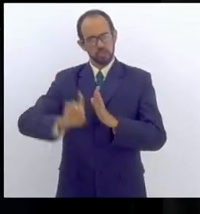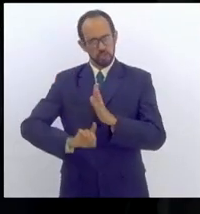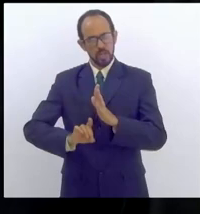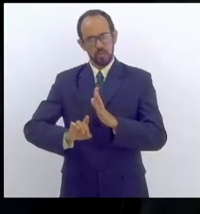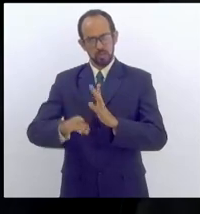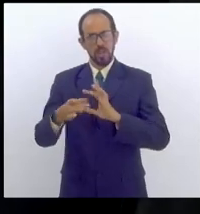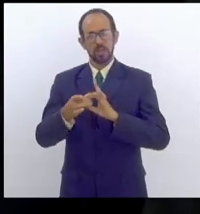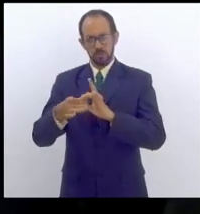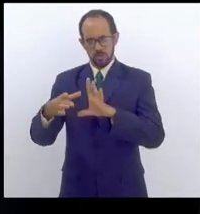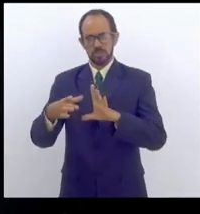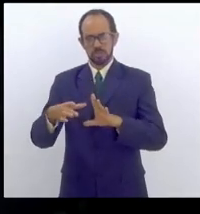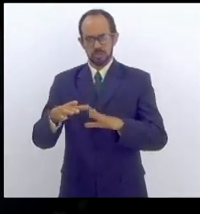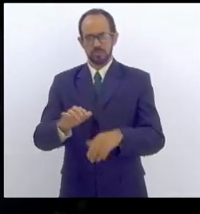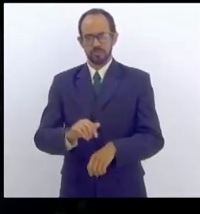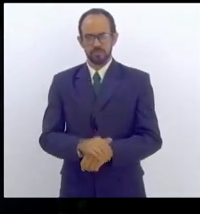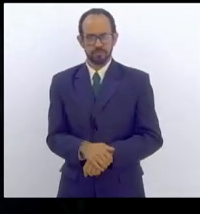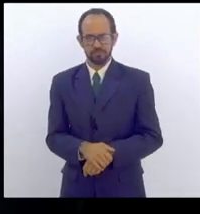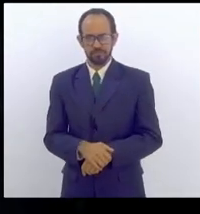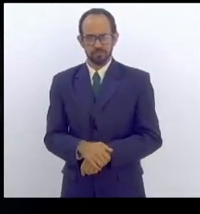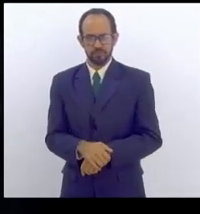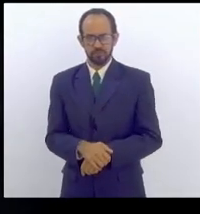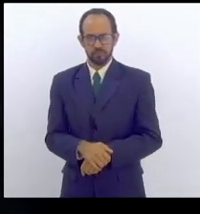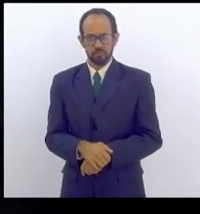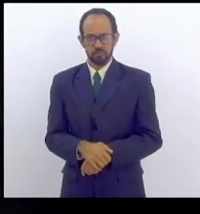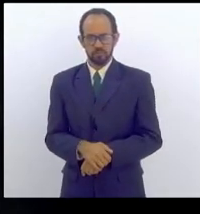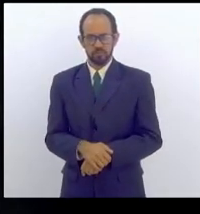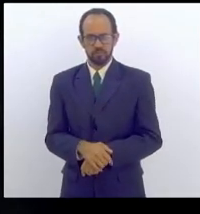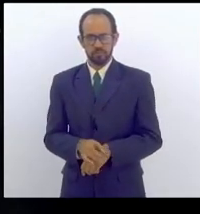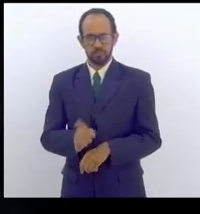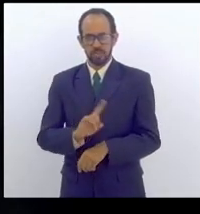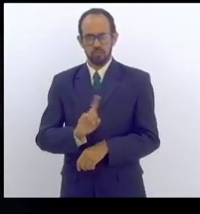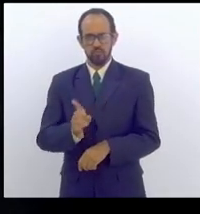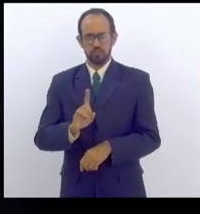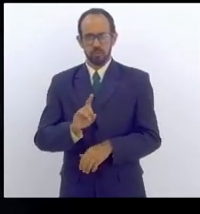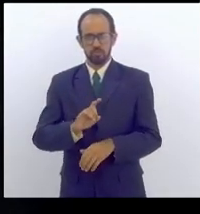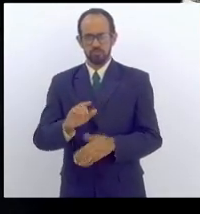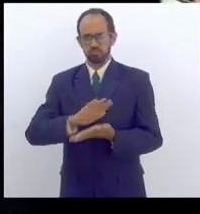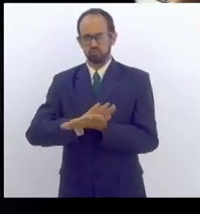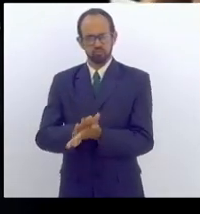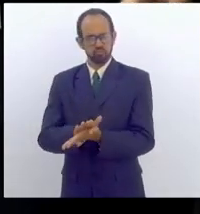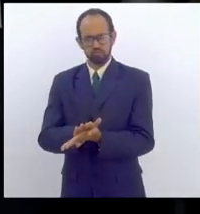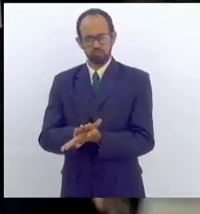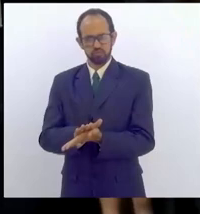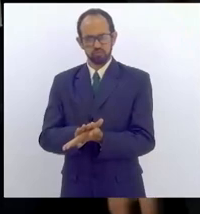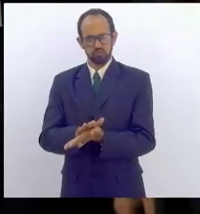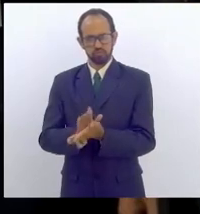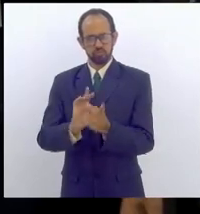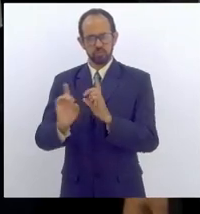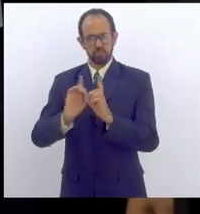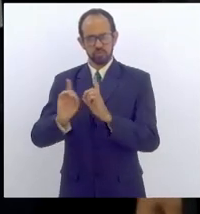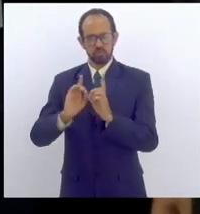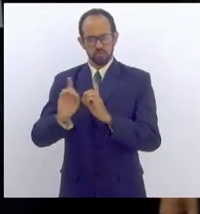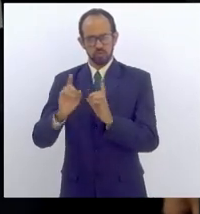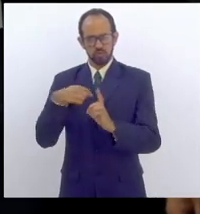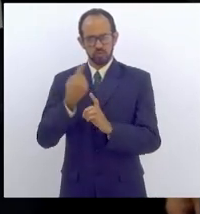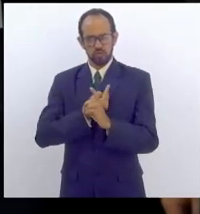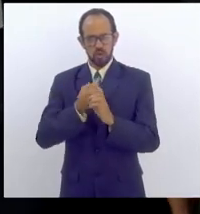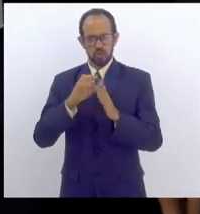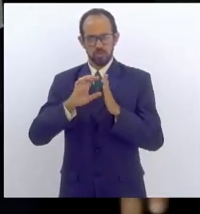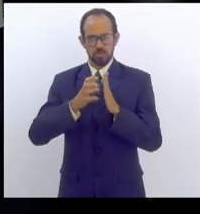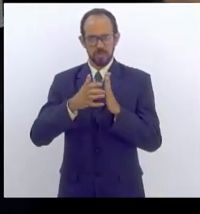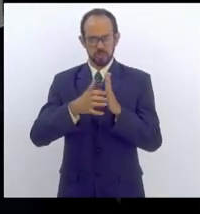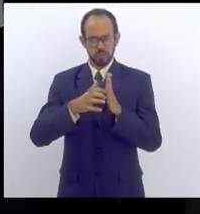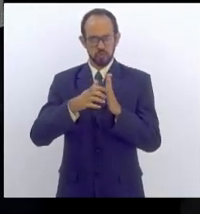Não fomos, de forma nenhuma, maltratados por discutirmos no nosso partido e alguns